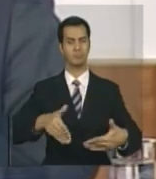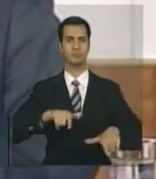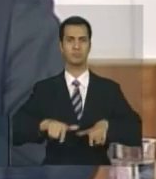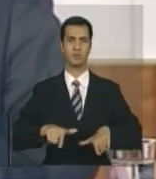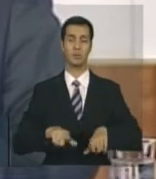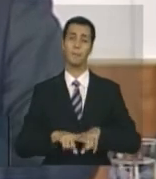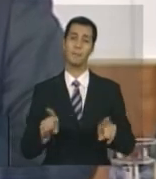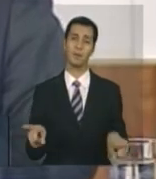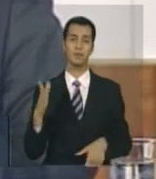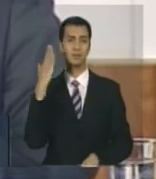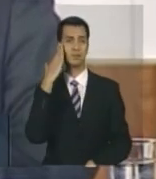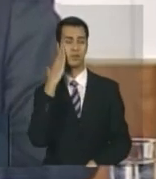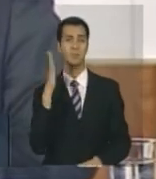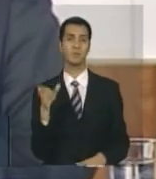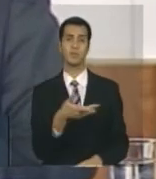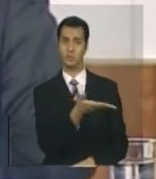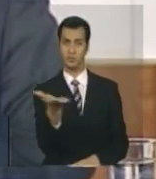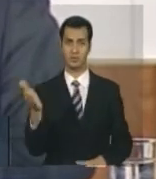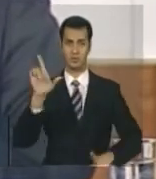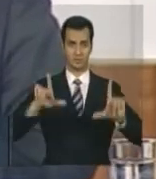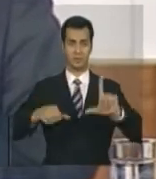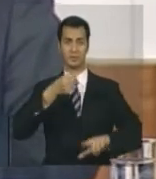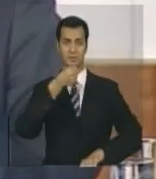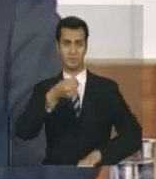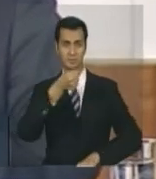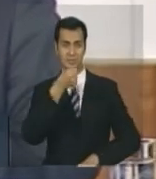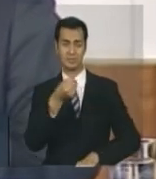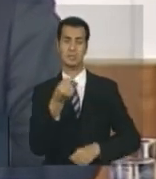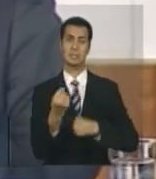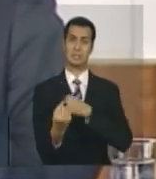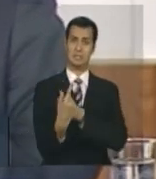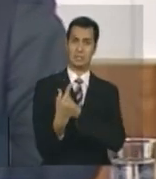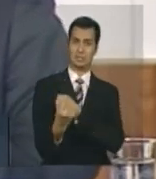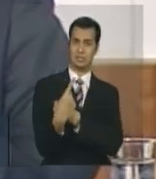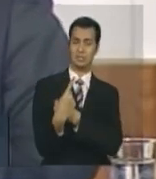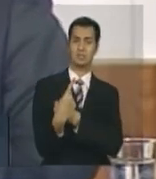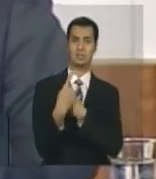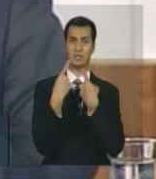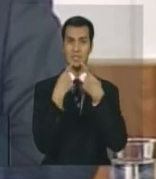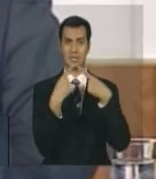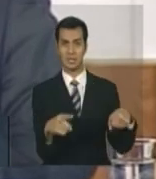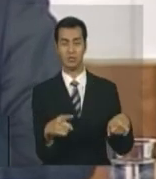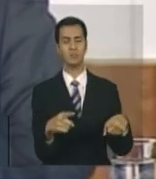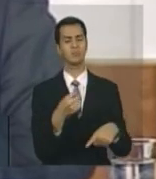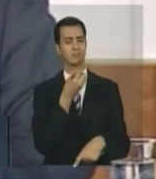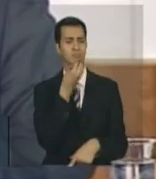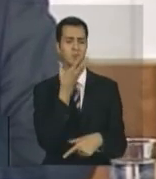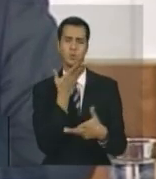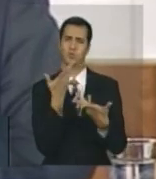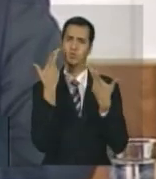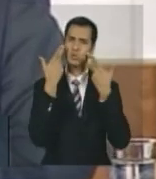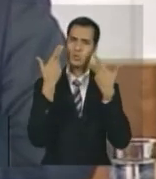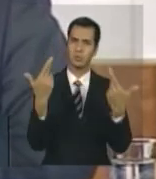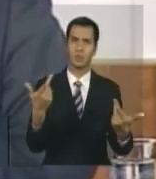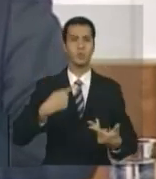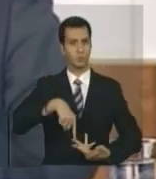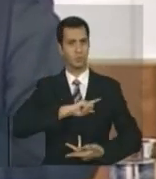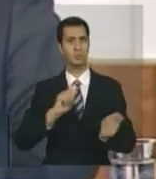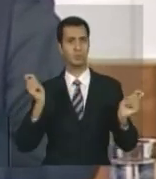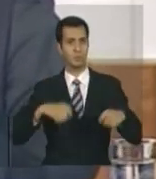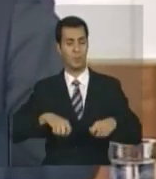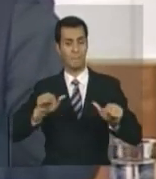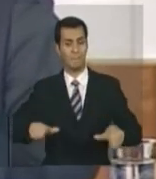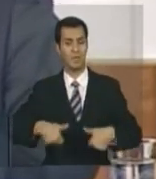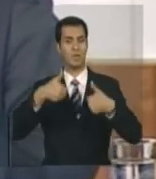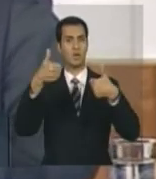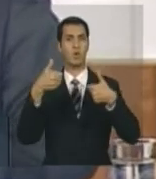a crítica que a imprensa faz é sempre bem-vinda para que a gente possa aprimorar ainda mais os nossos controles, para